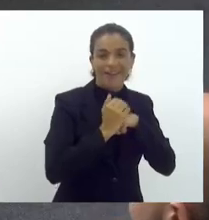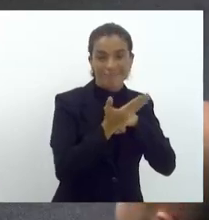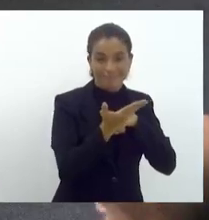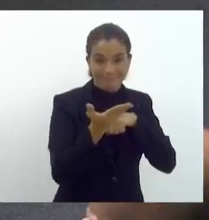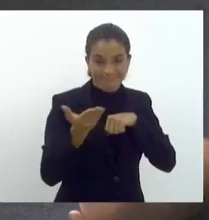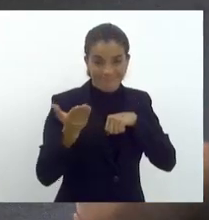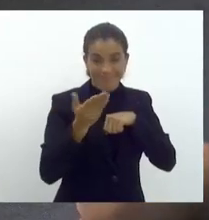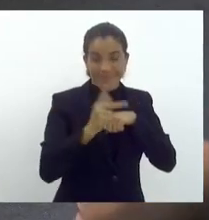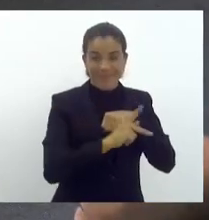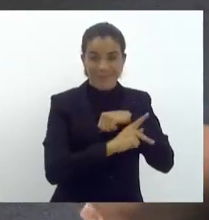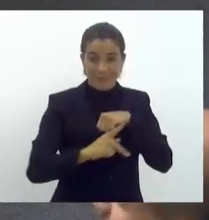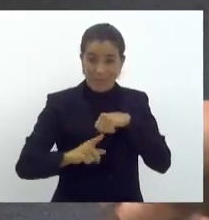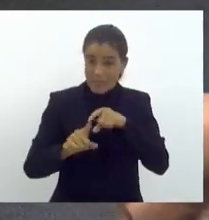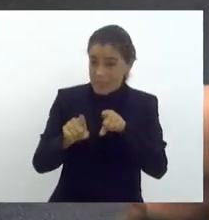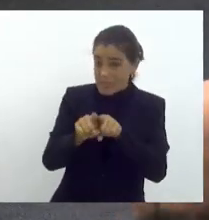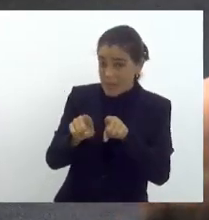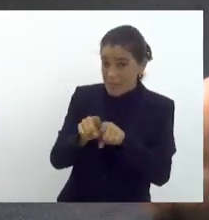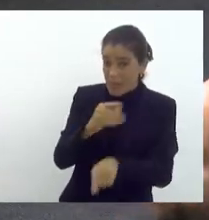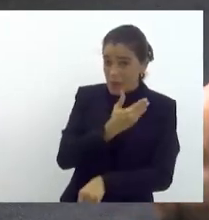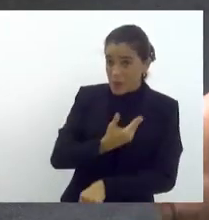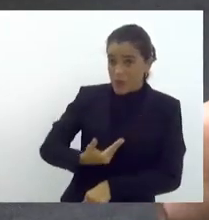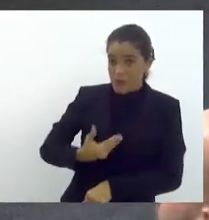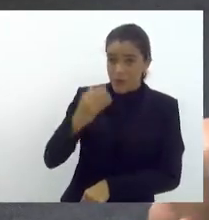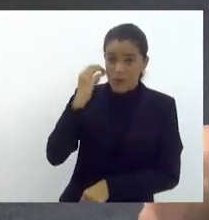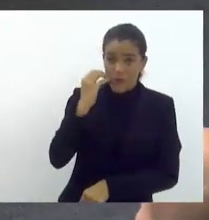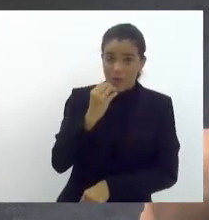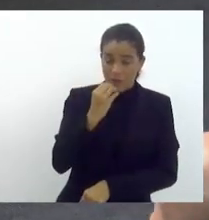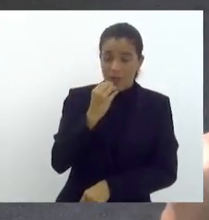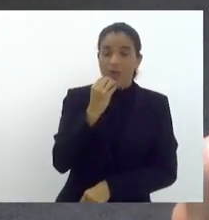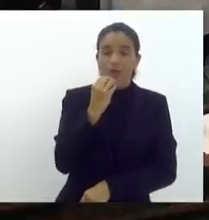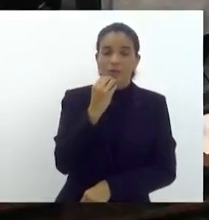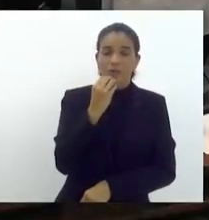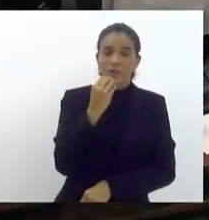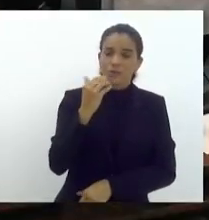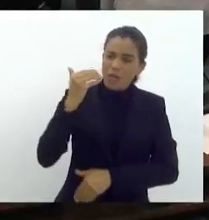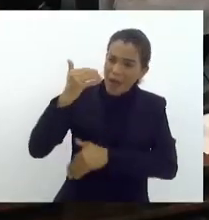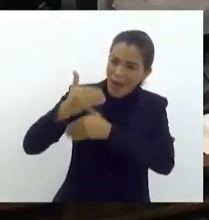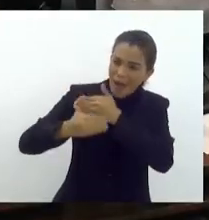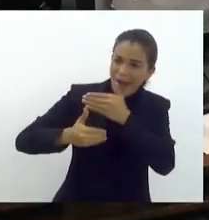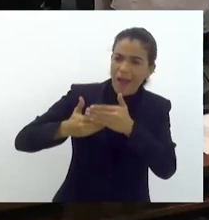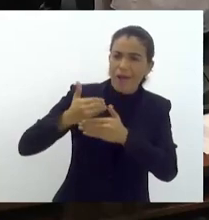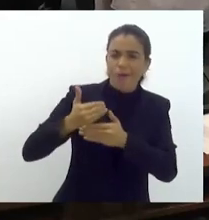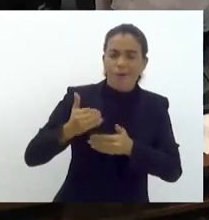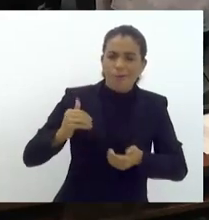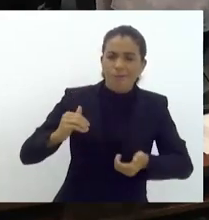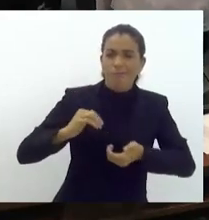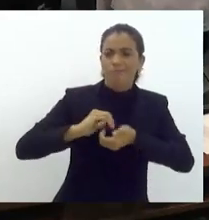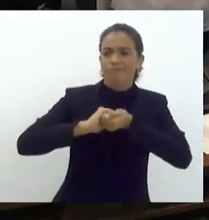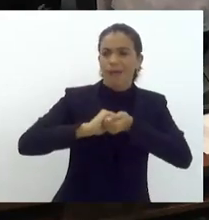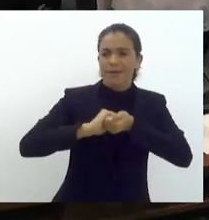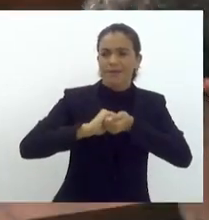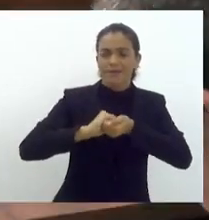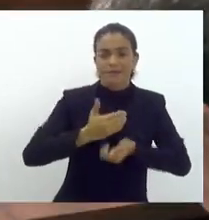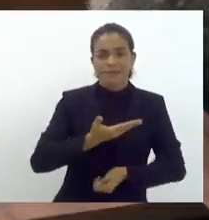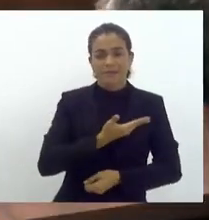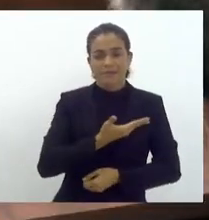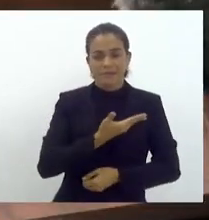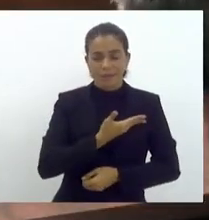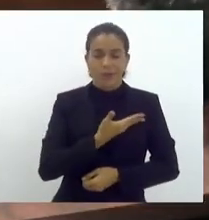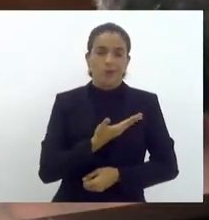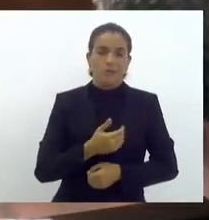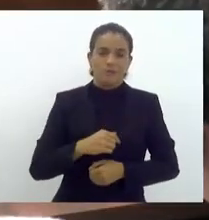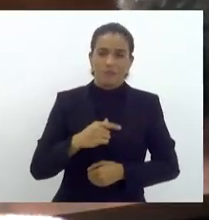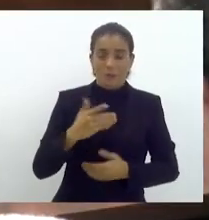bem como do governador Cláudio Castro que tem sido um parceiro nosso Então parabéns